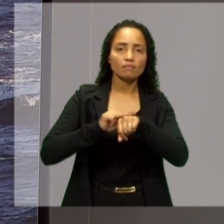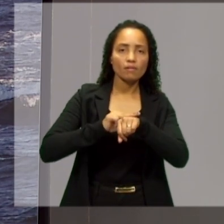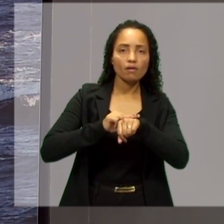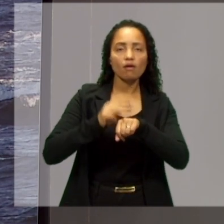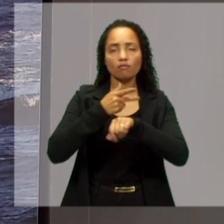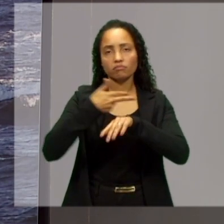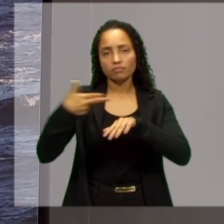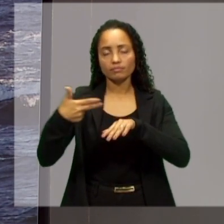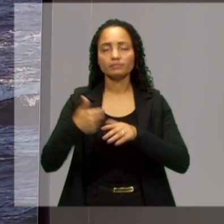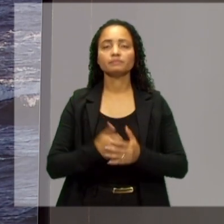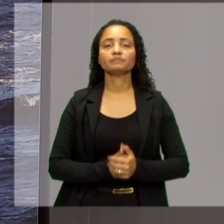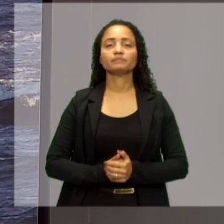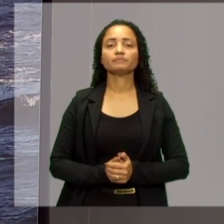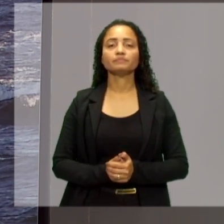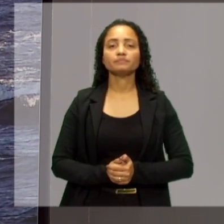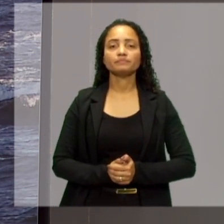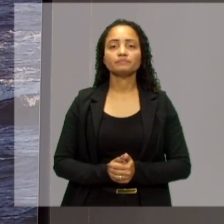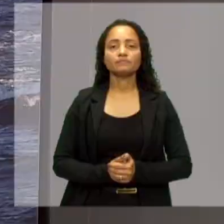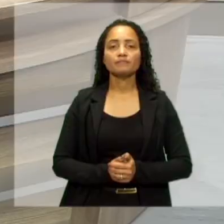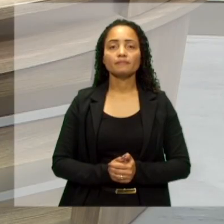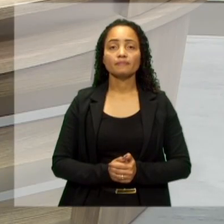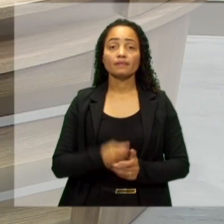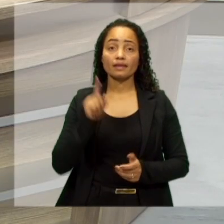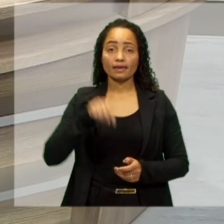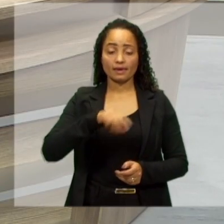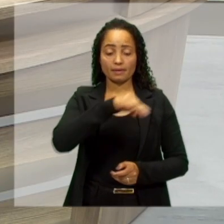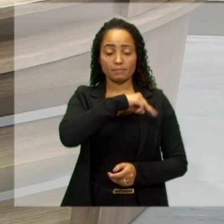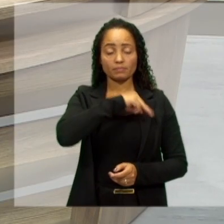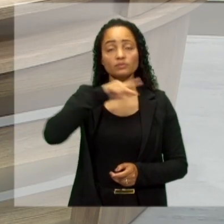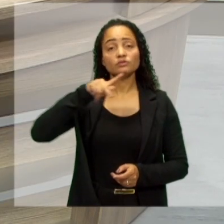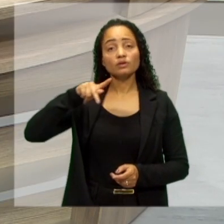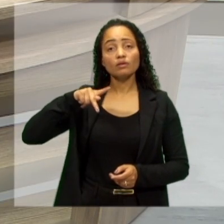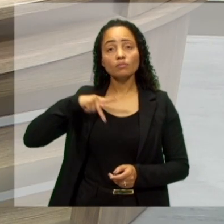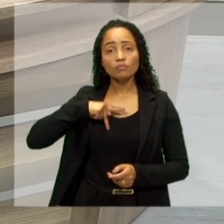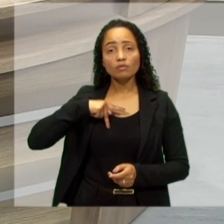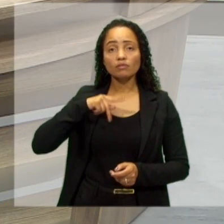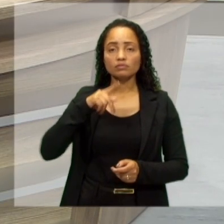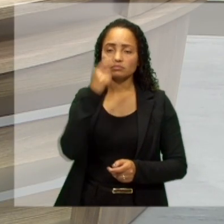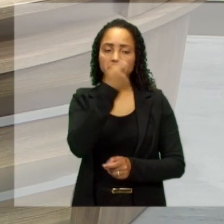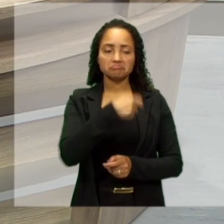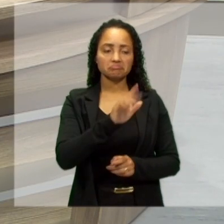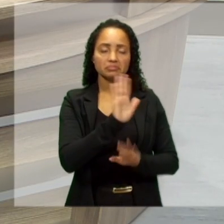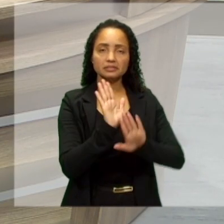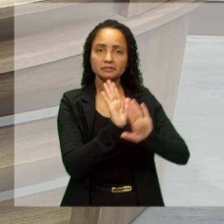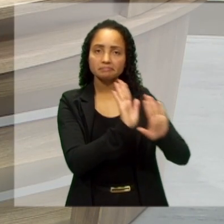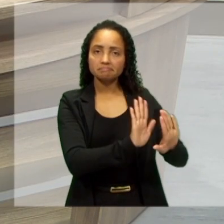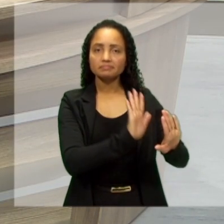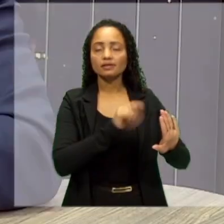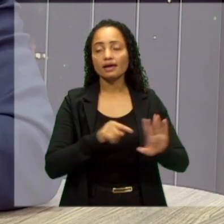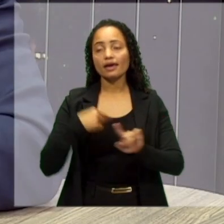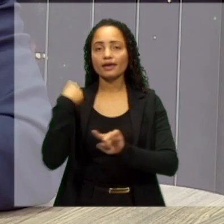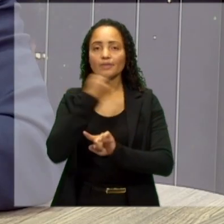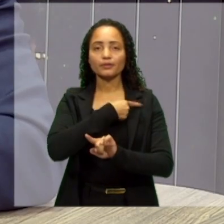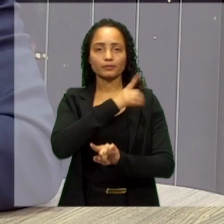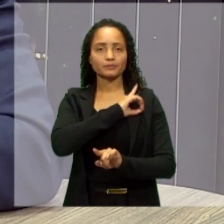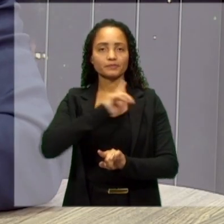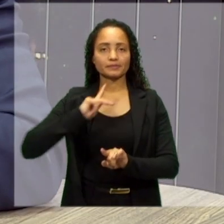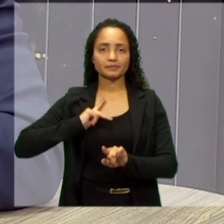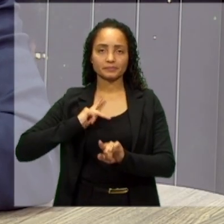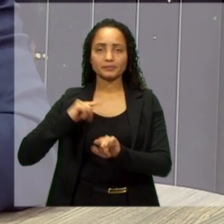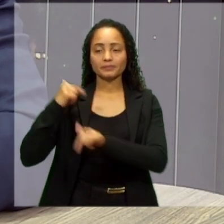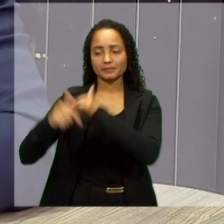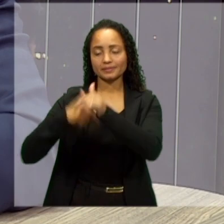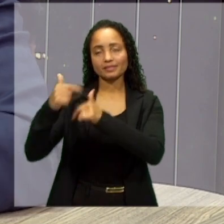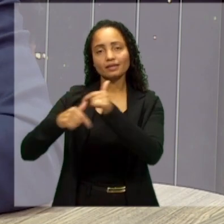proposta pelo Ministério Público, a Defensoria abriu esse canal. Exatamente. A Defensoria Pública